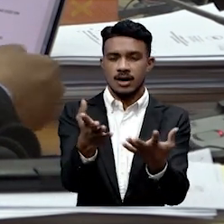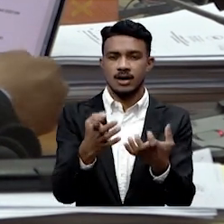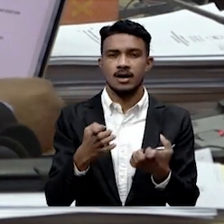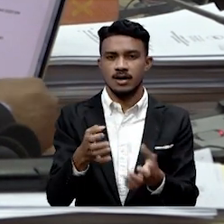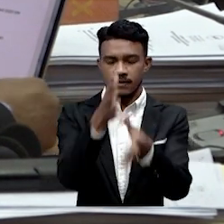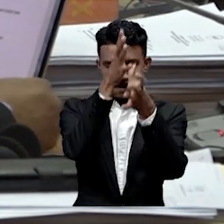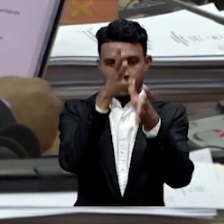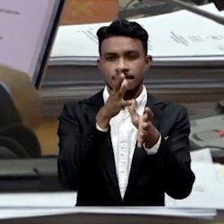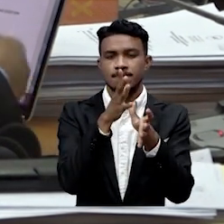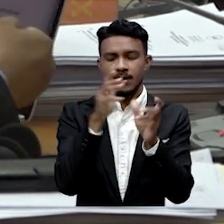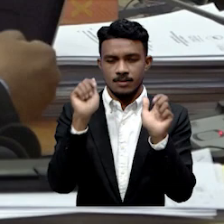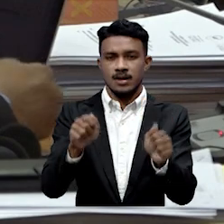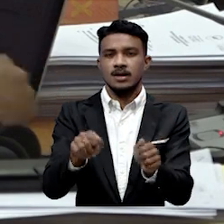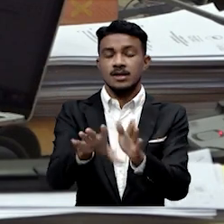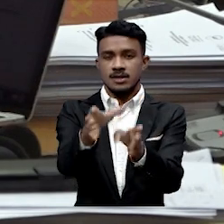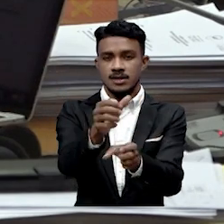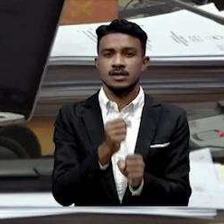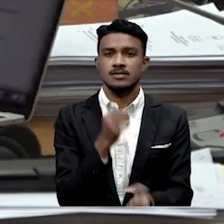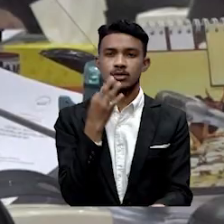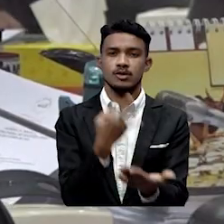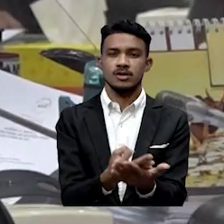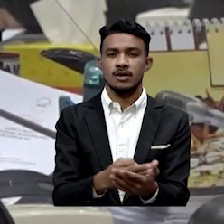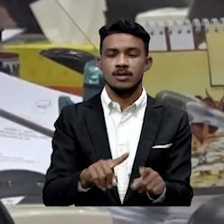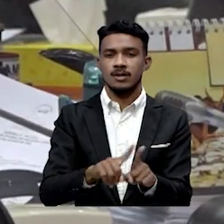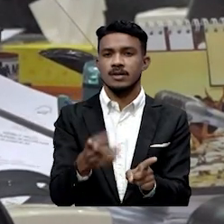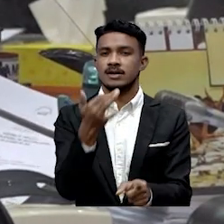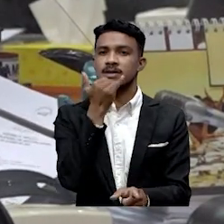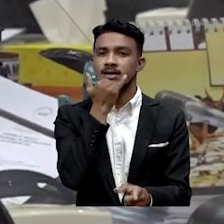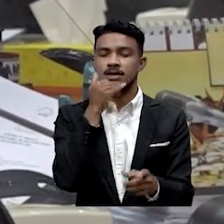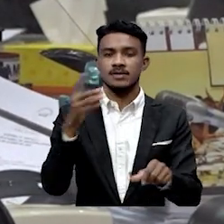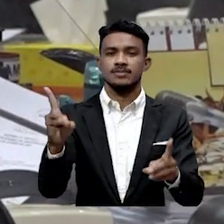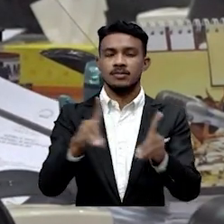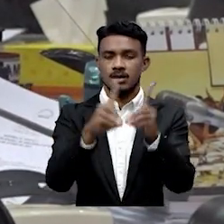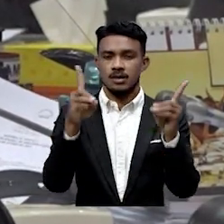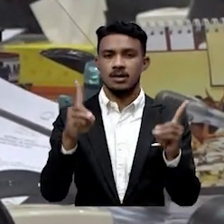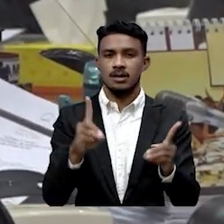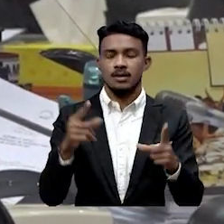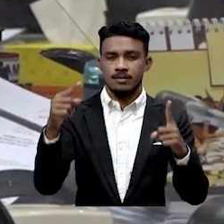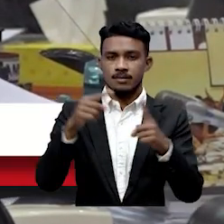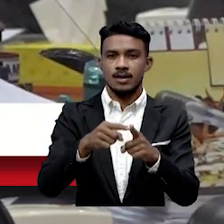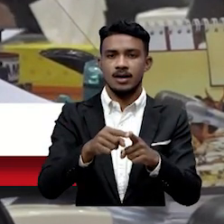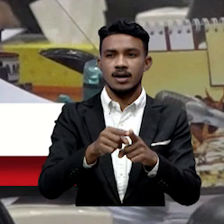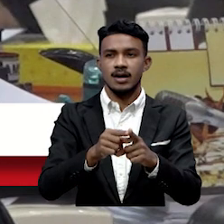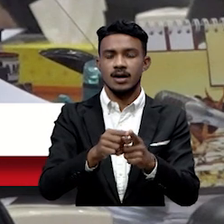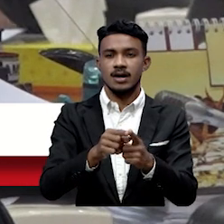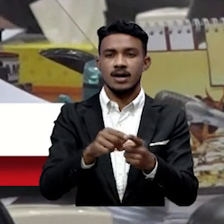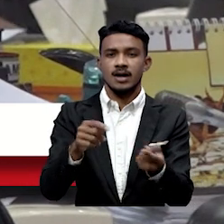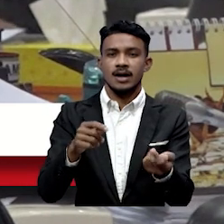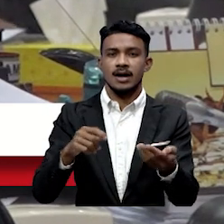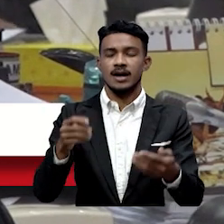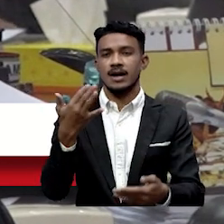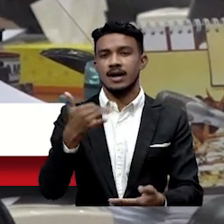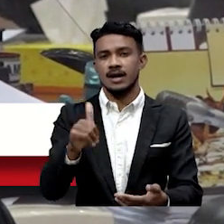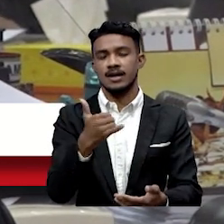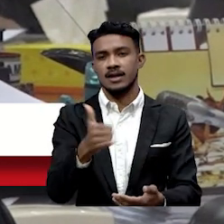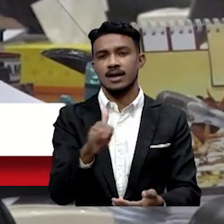para atsimosan, então ba falsifica documentos. Feri katua sira ba ATM, sira stres. Balu usa na ATM